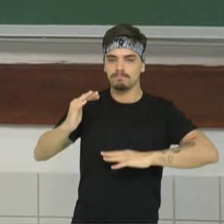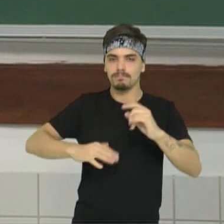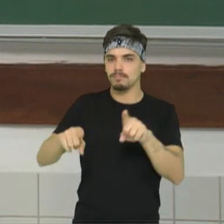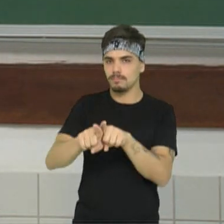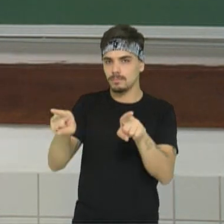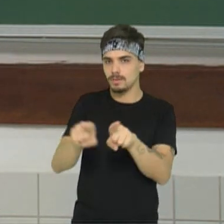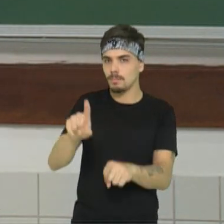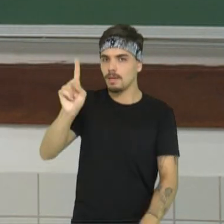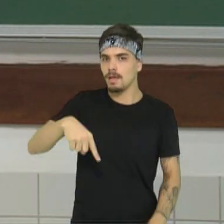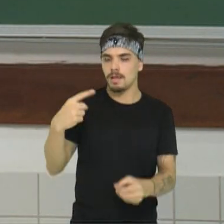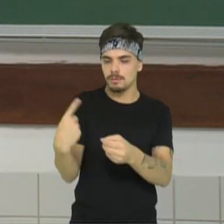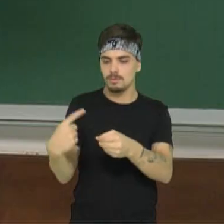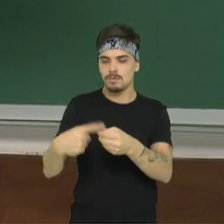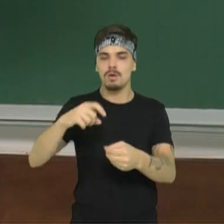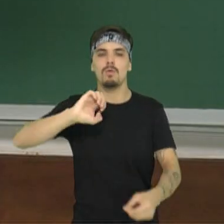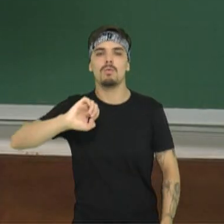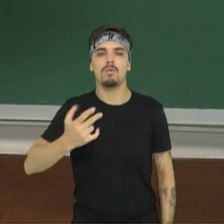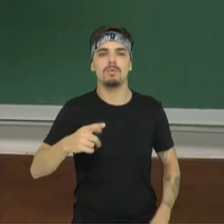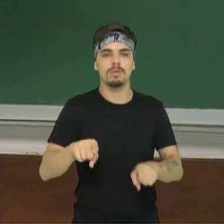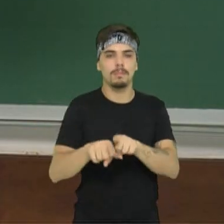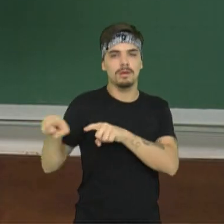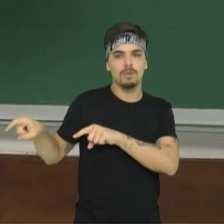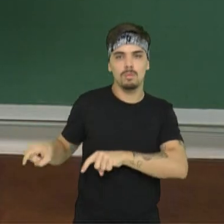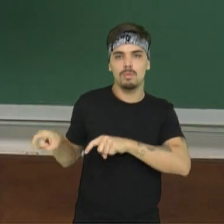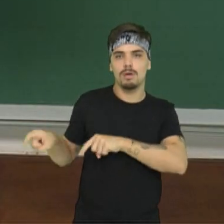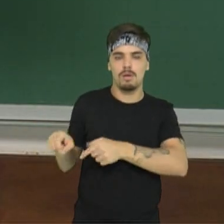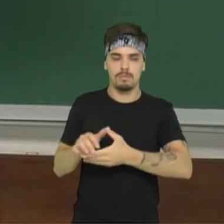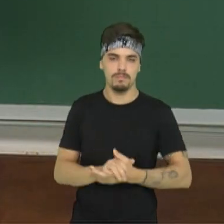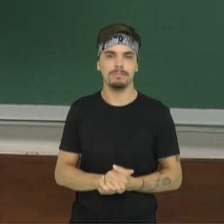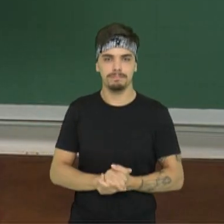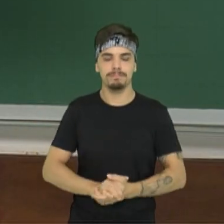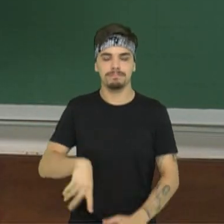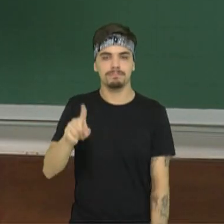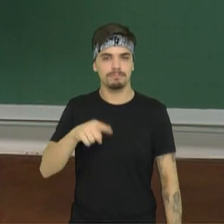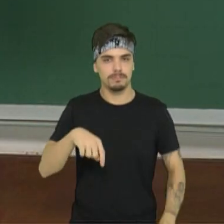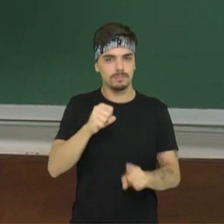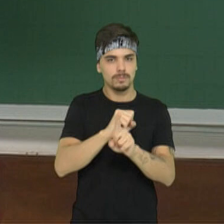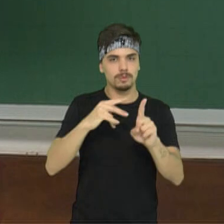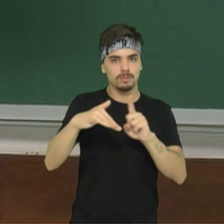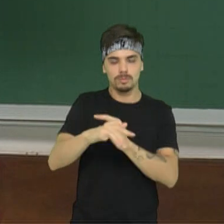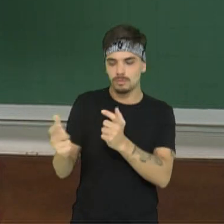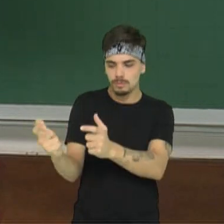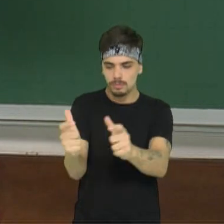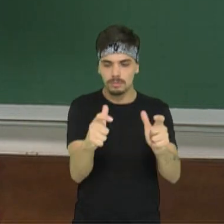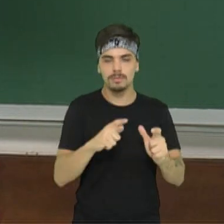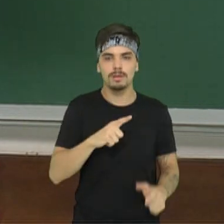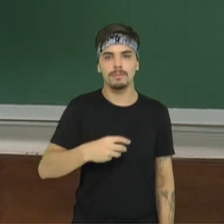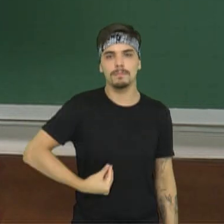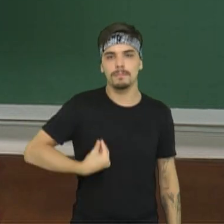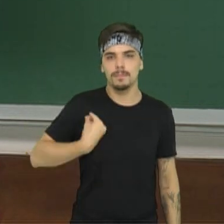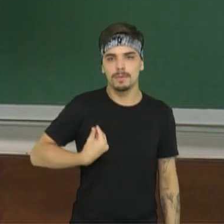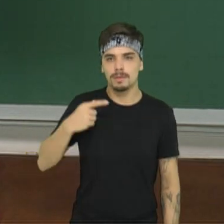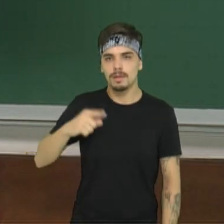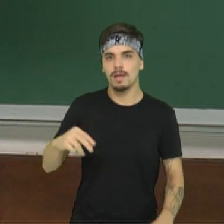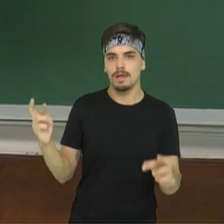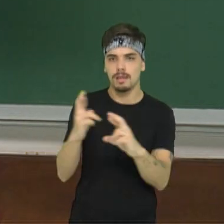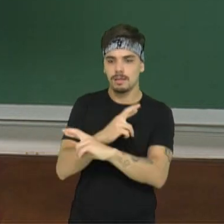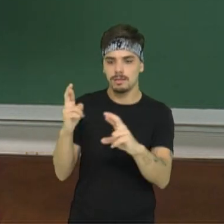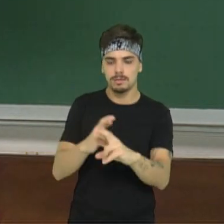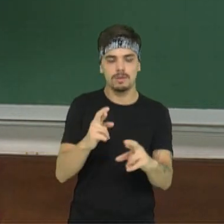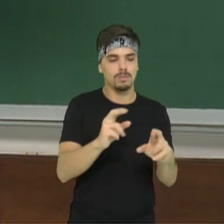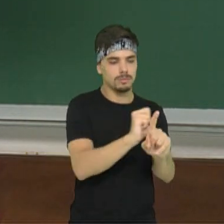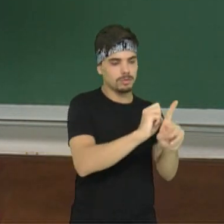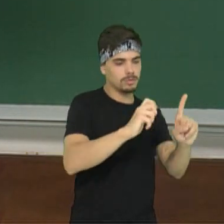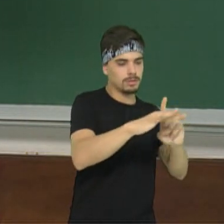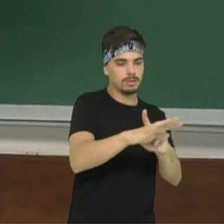construídos, urbanos ou rurais. Tá? A socioespacialidade está presente lá, que é a relação da sociedade com o